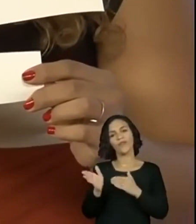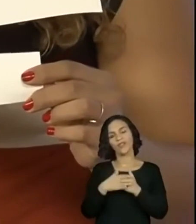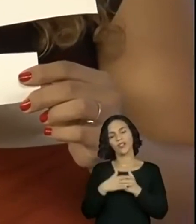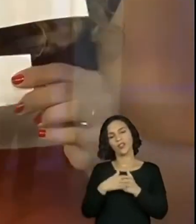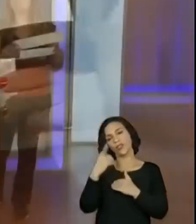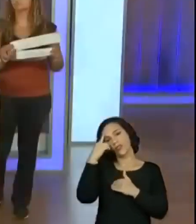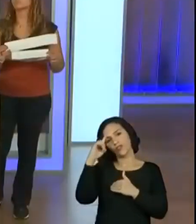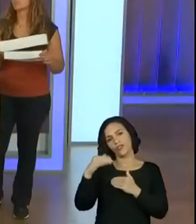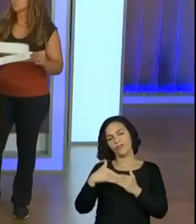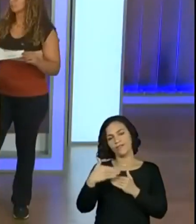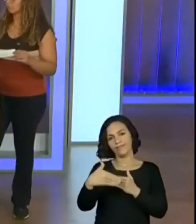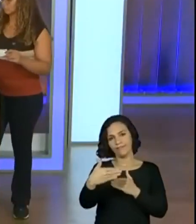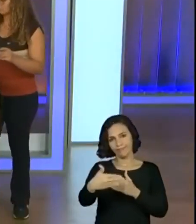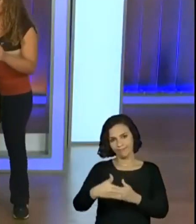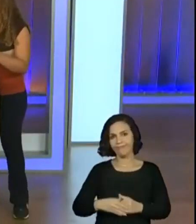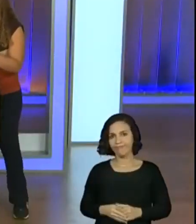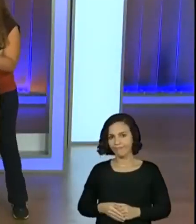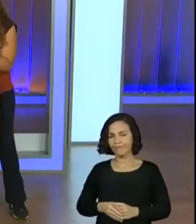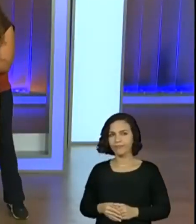data. Ok?